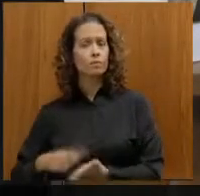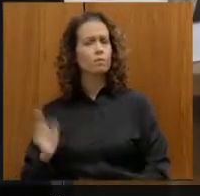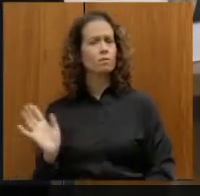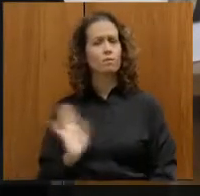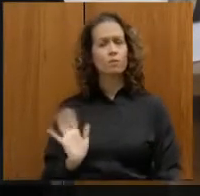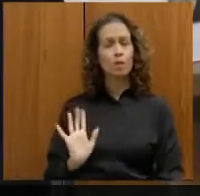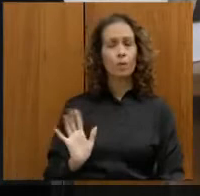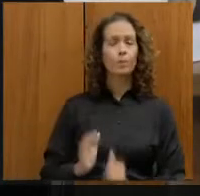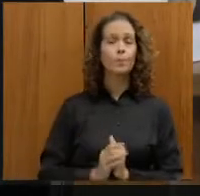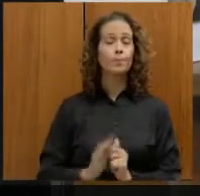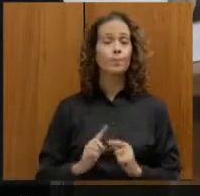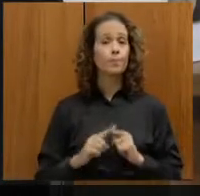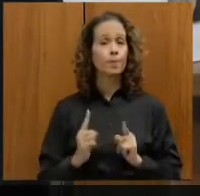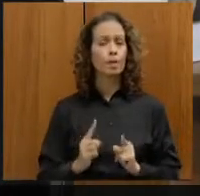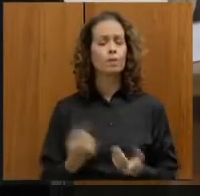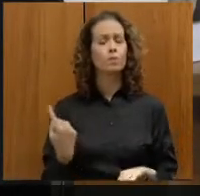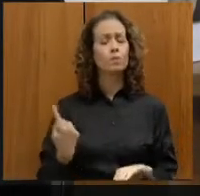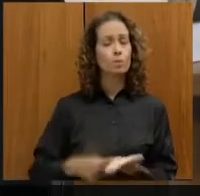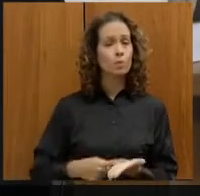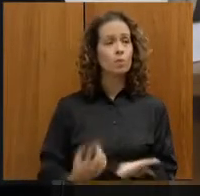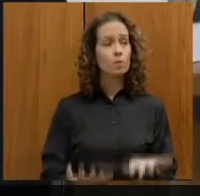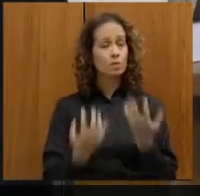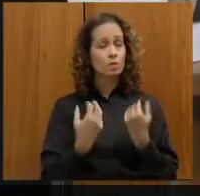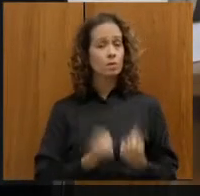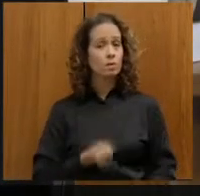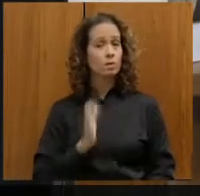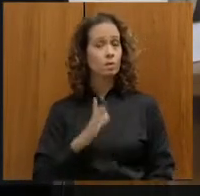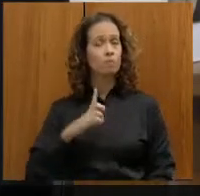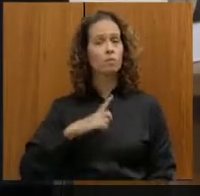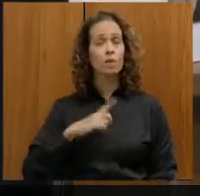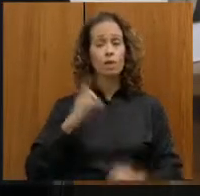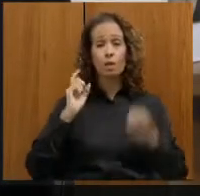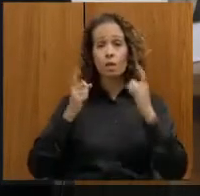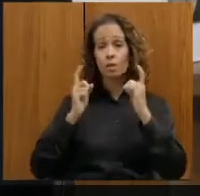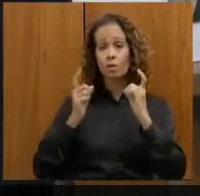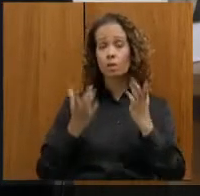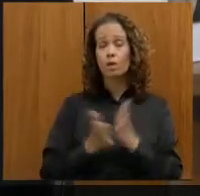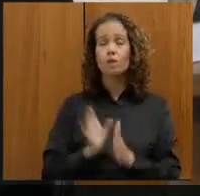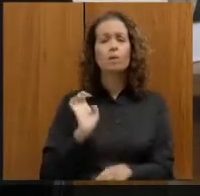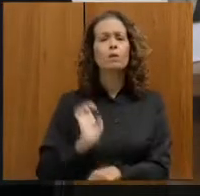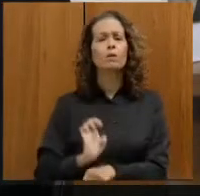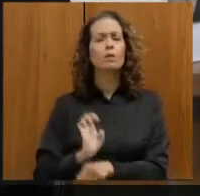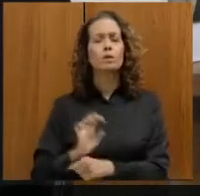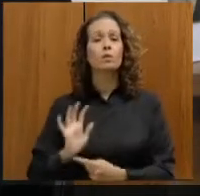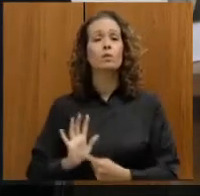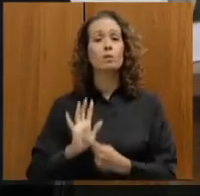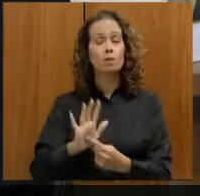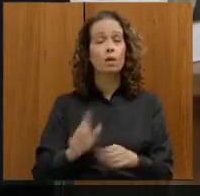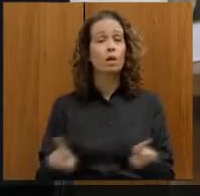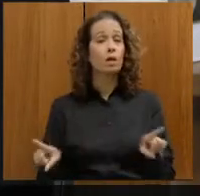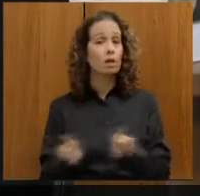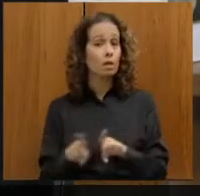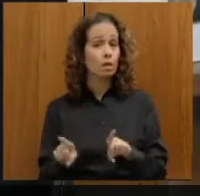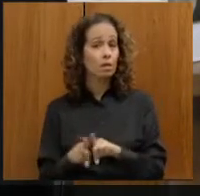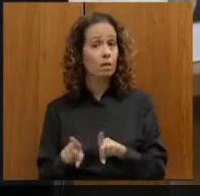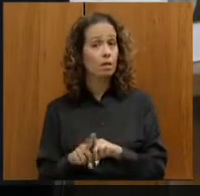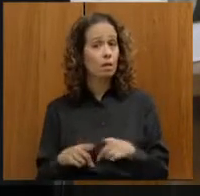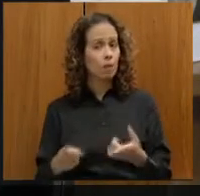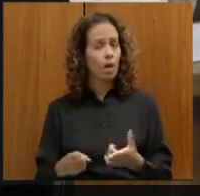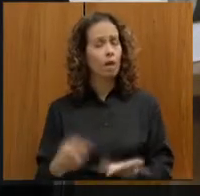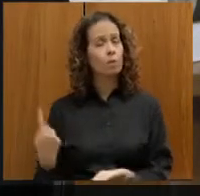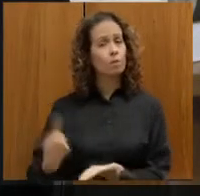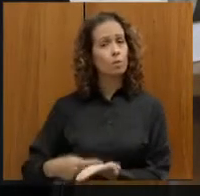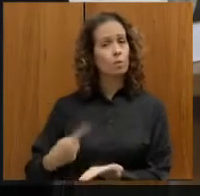a reboque mas a gente assumiu o compromisso tão logo haja reunião ordinária o estado apresentará também de forma ordinária que foi